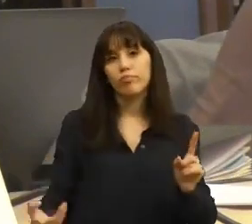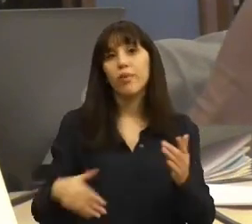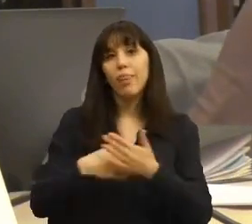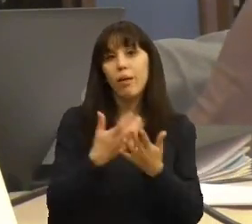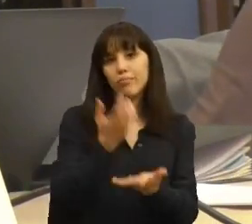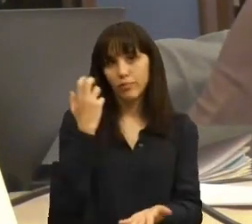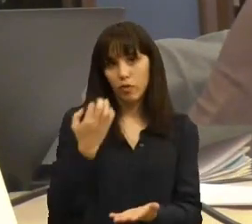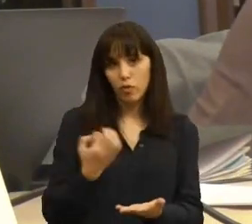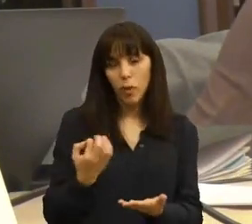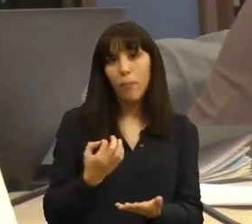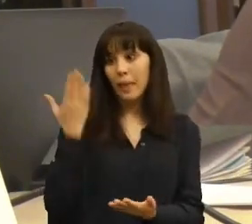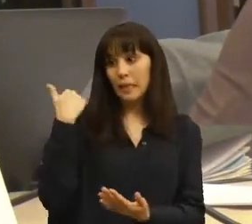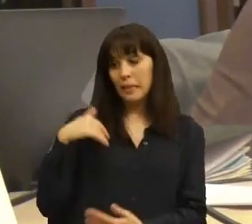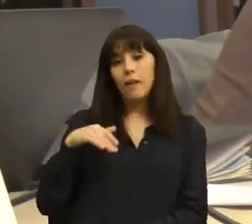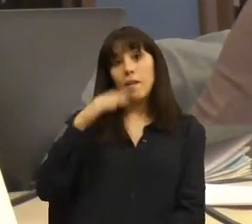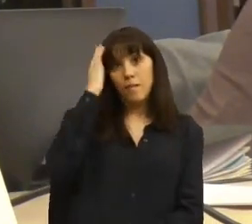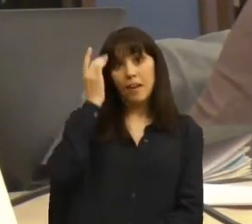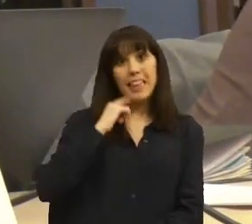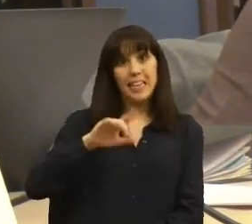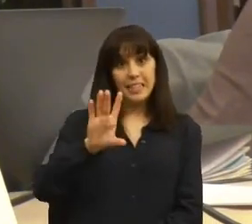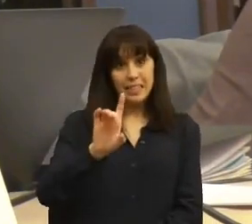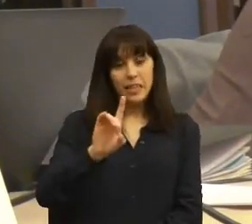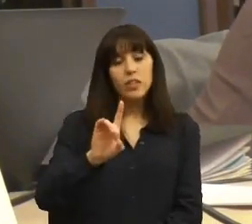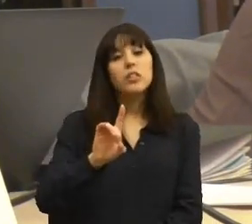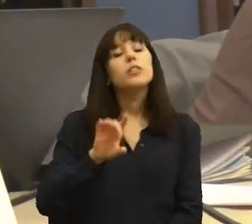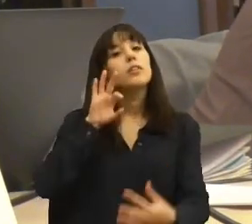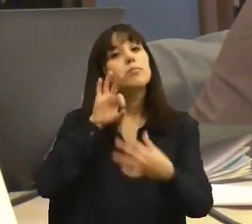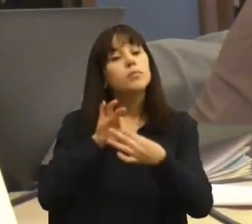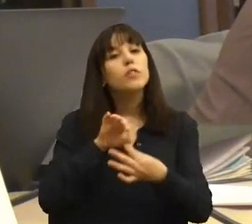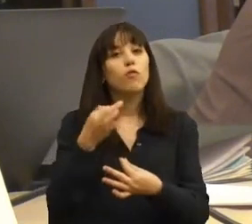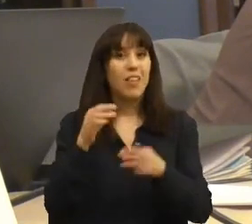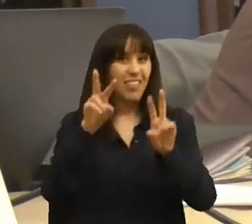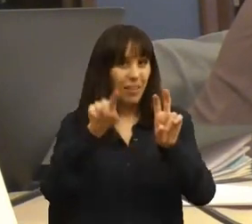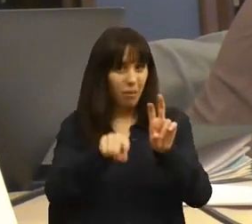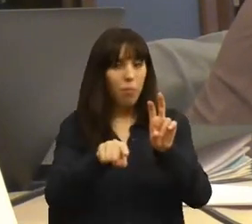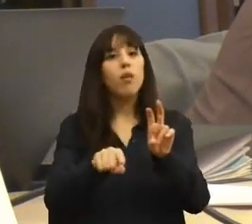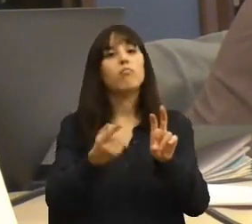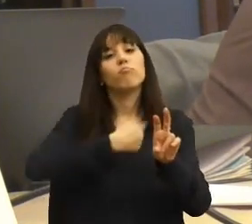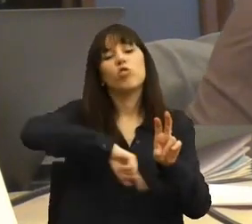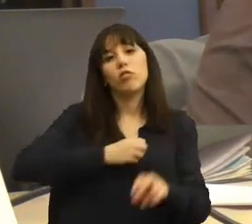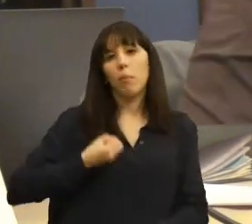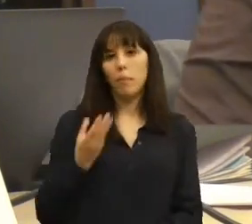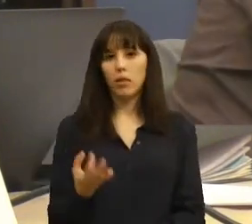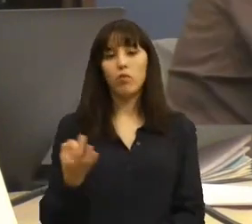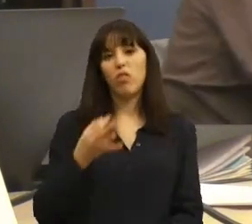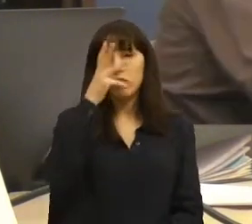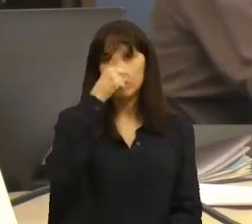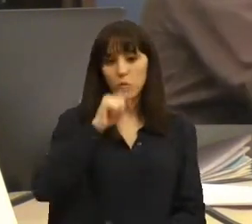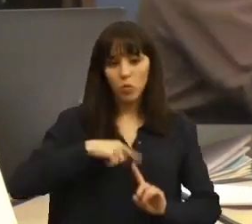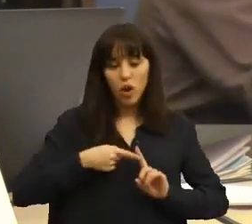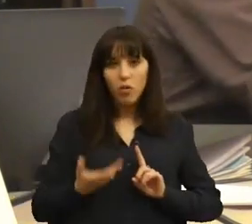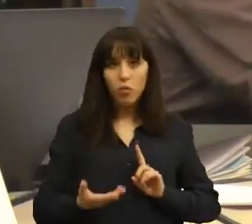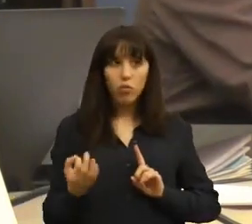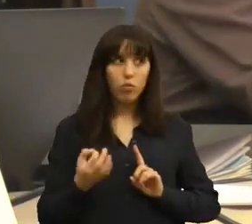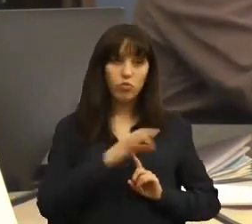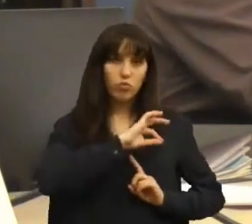A cerimónia realizou-se no dia 16 de Fevereiro e em relação a esta questão só temos a lamentar que infelizmente este ano nenhum